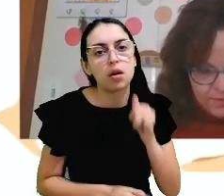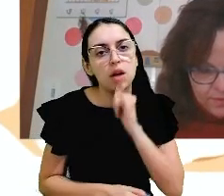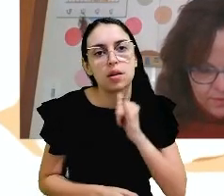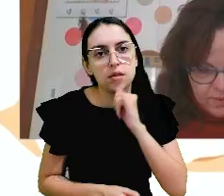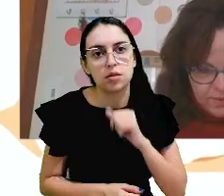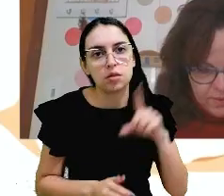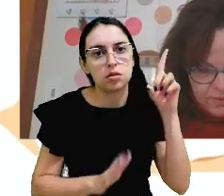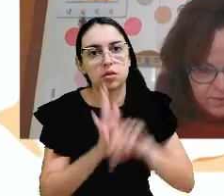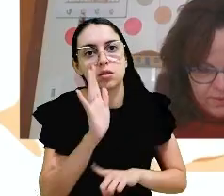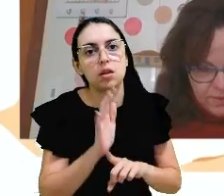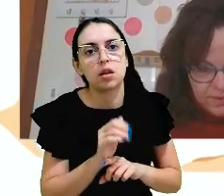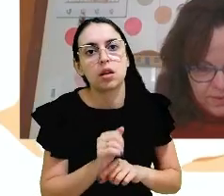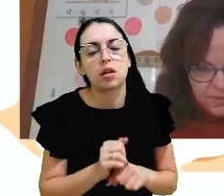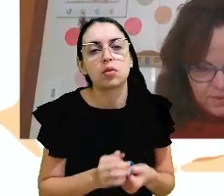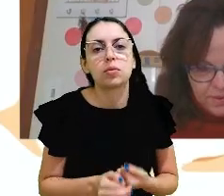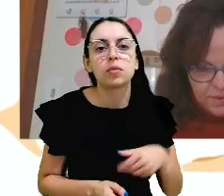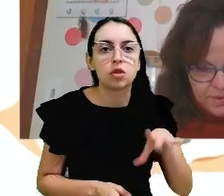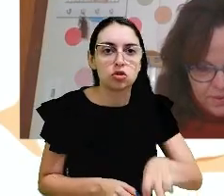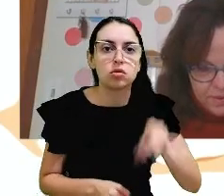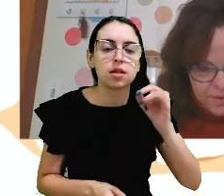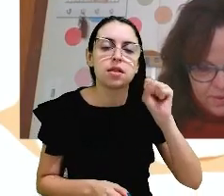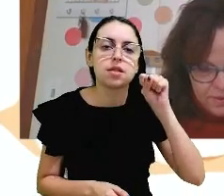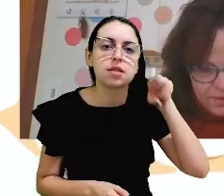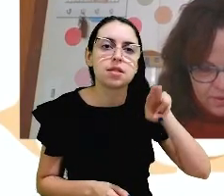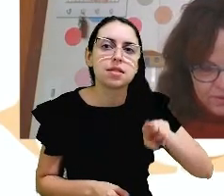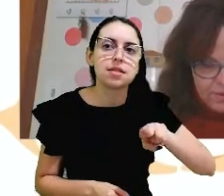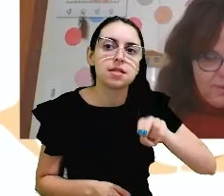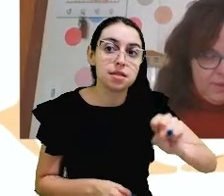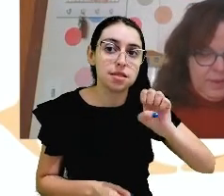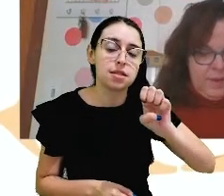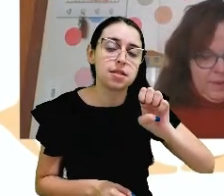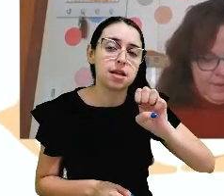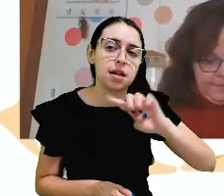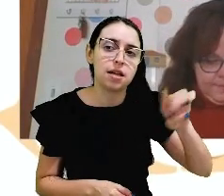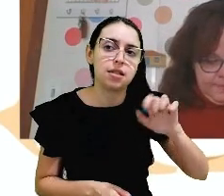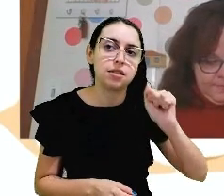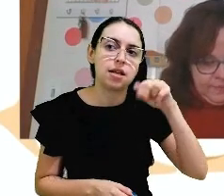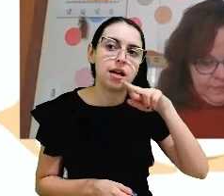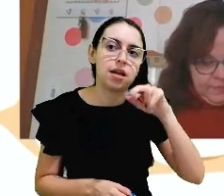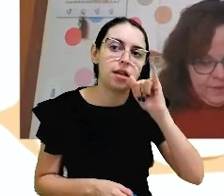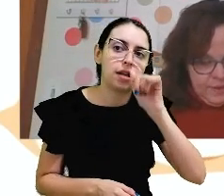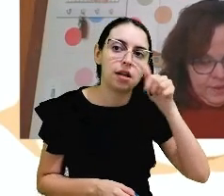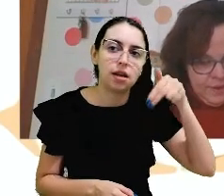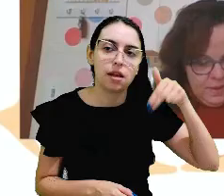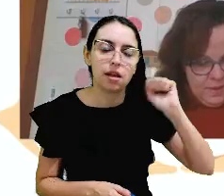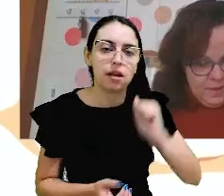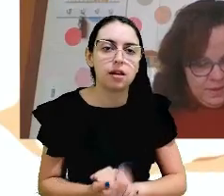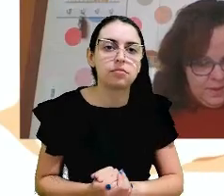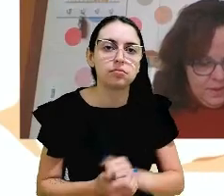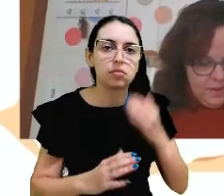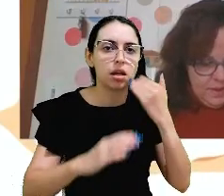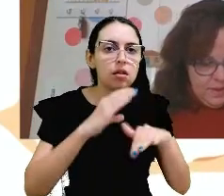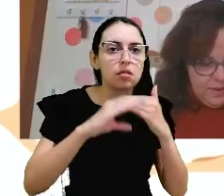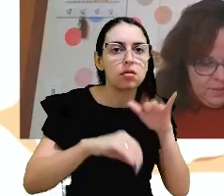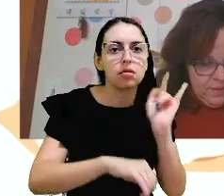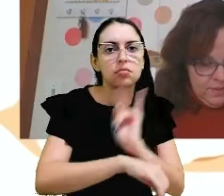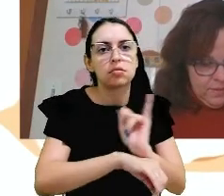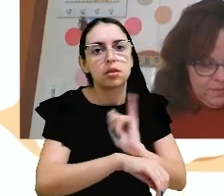direito de escolha pela cesariana, que eu estava acompanhando ali no chat, no YouTube,